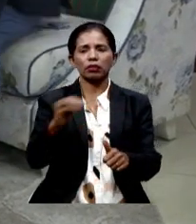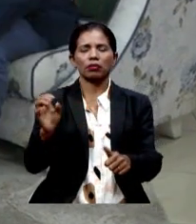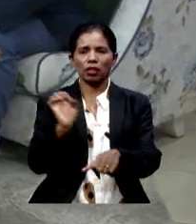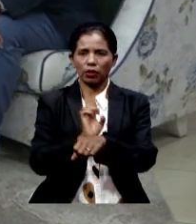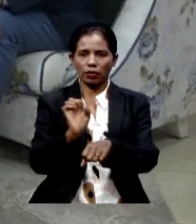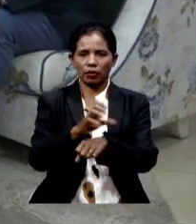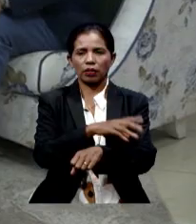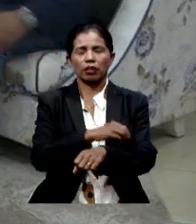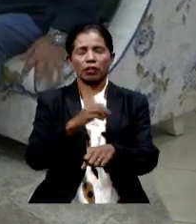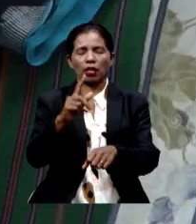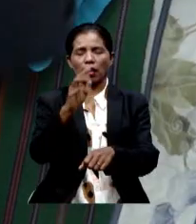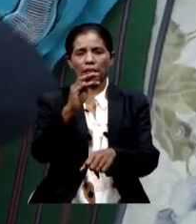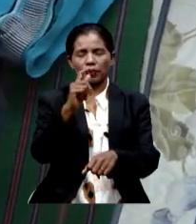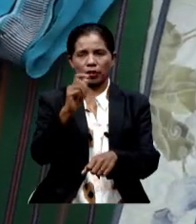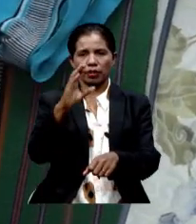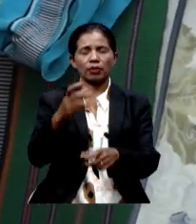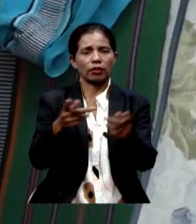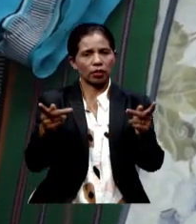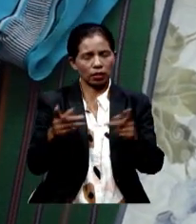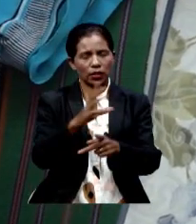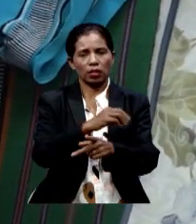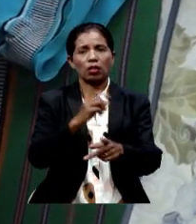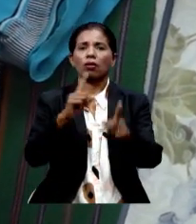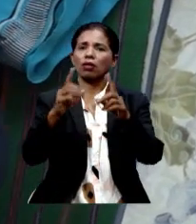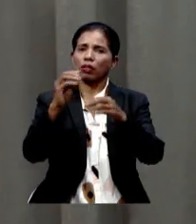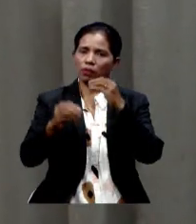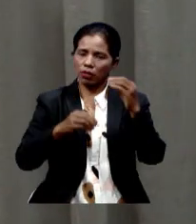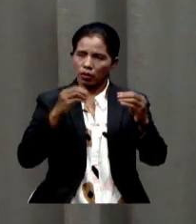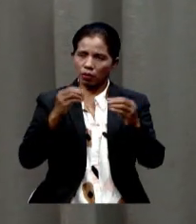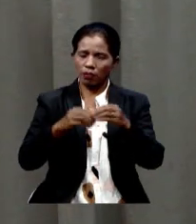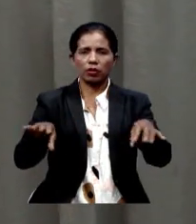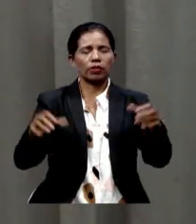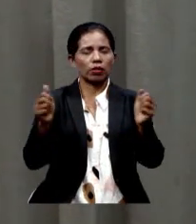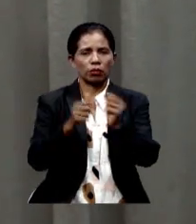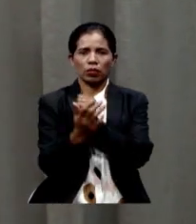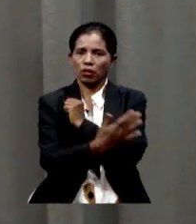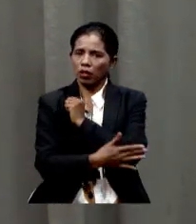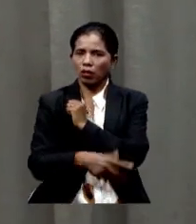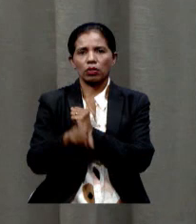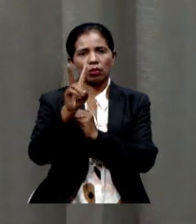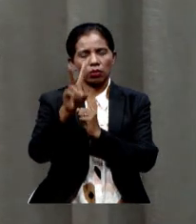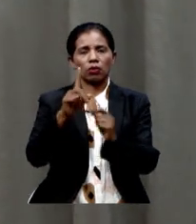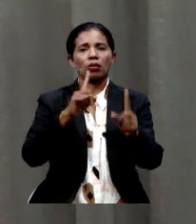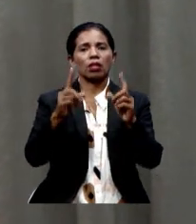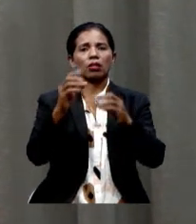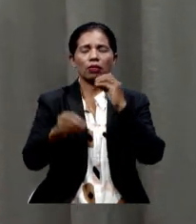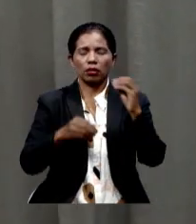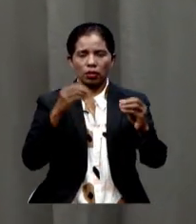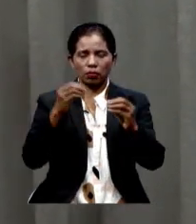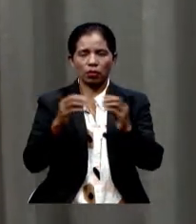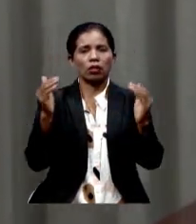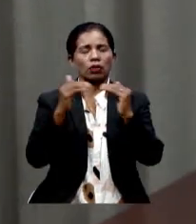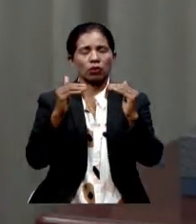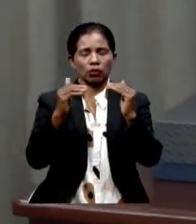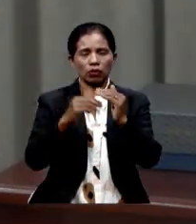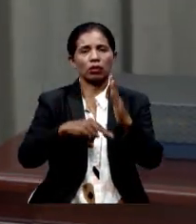Econômico no Turismo Ambiente, né? Além de colher com a relação bilateral entre na Sangrua, colhemos com a Conferência Nível